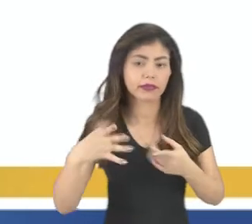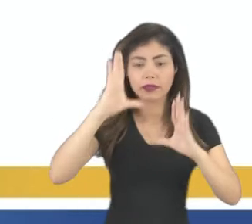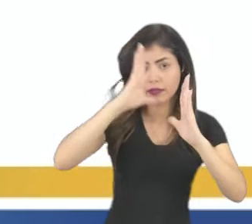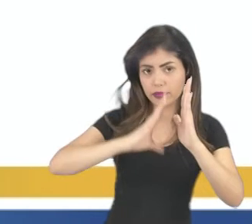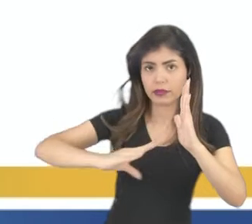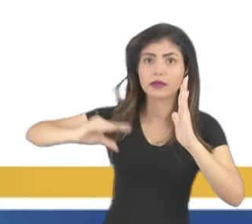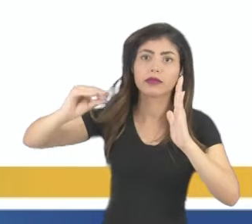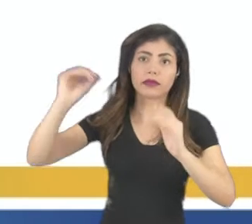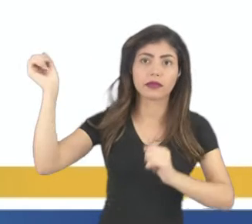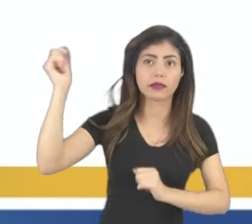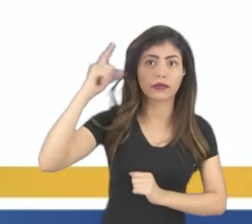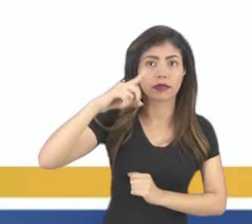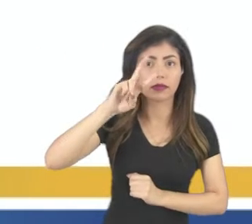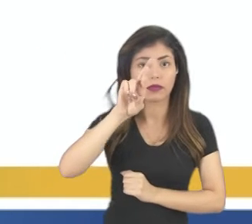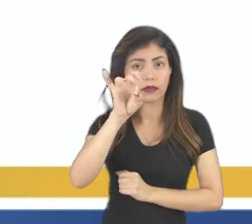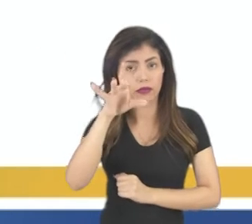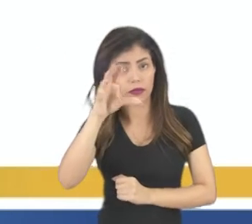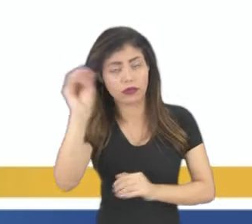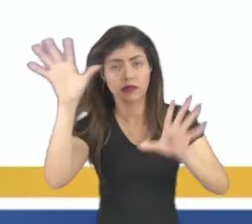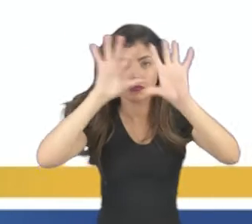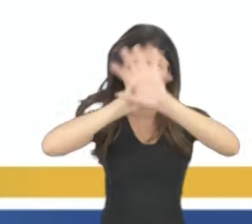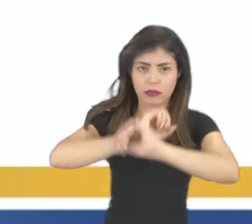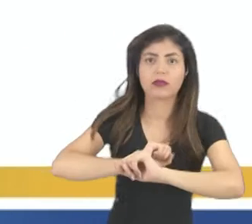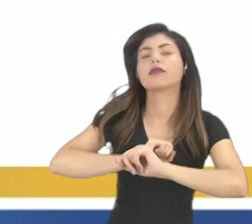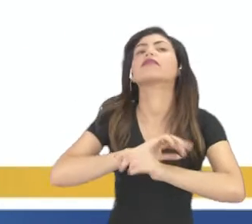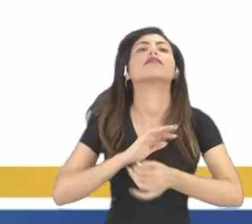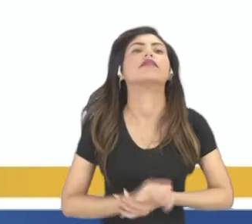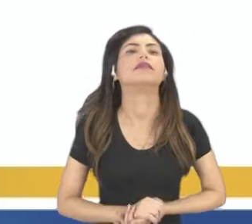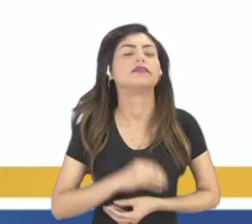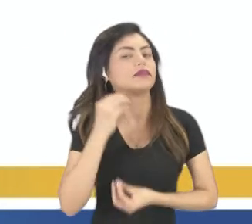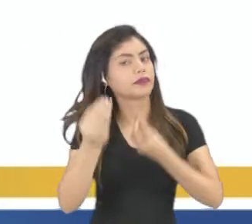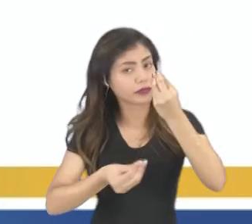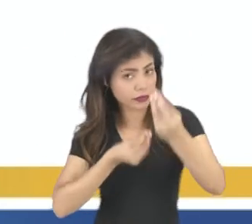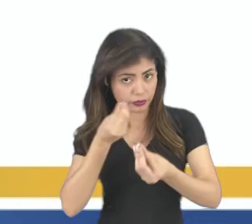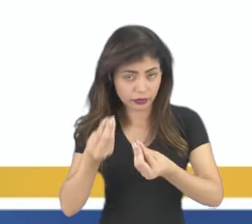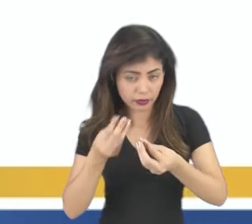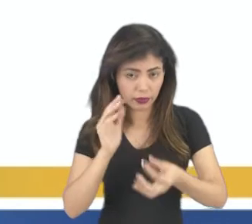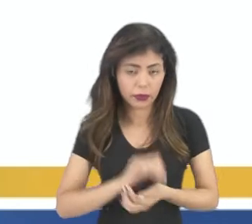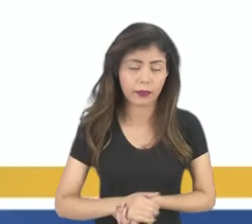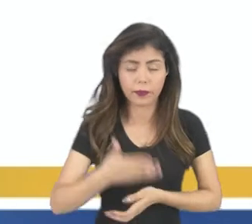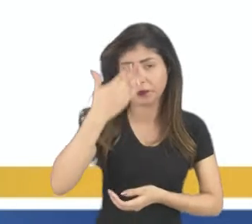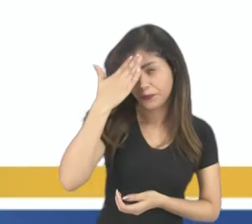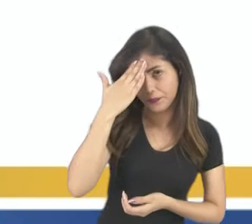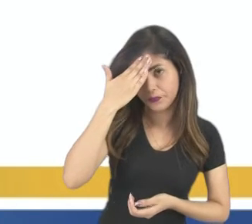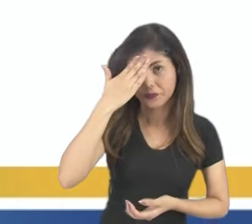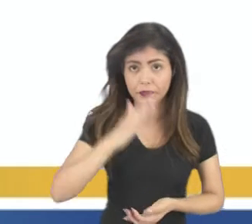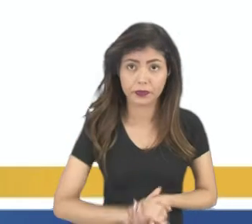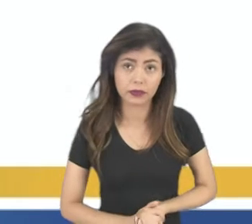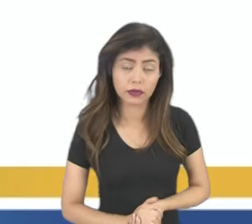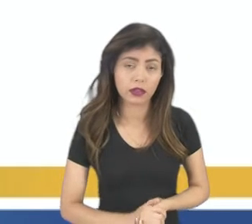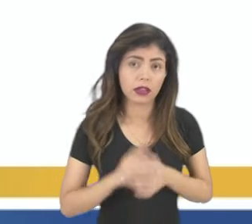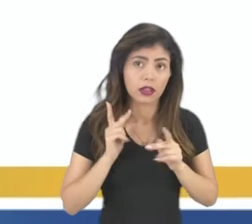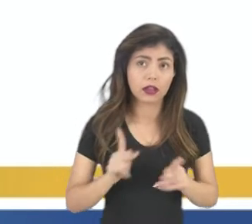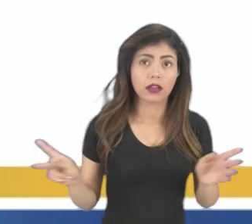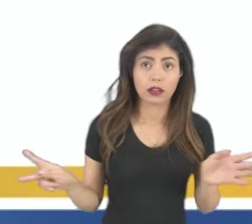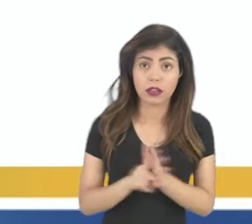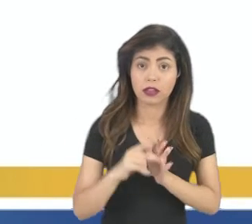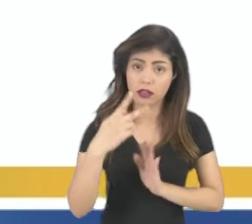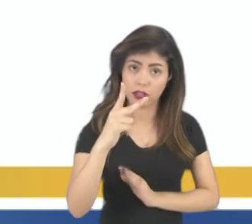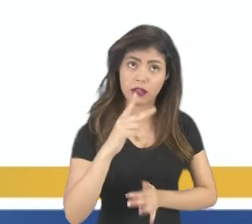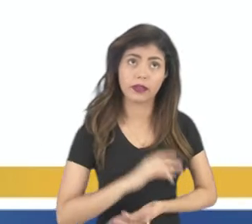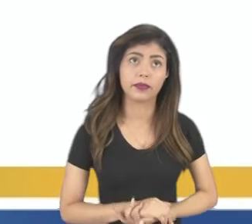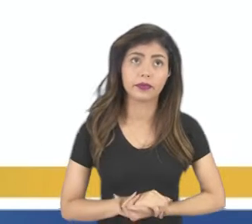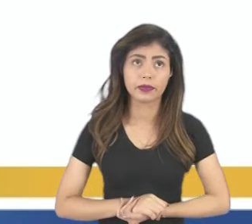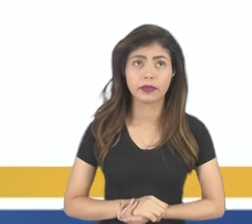emissão da radiação de corpo negro essa emissão de luz e como que se dá esse essa compreensão pois comportamento